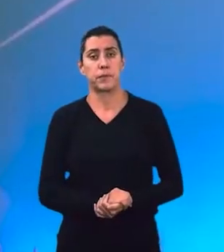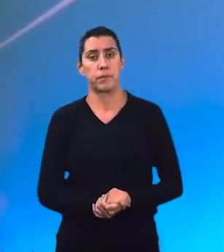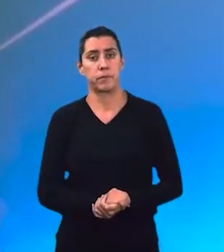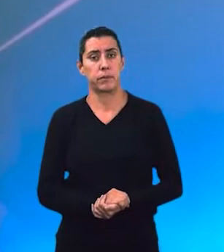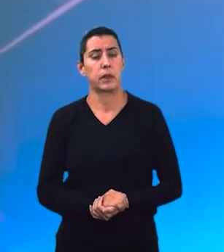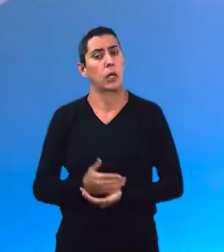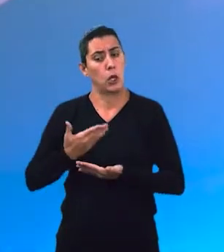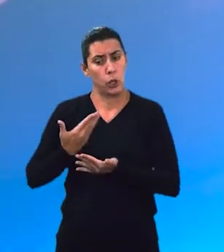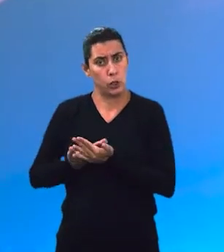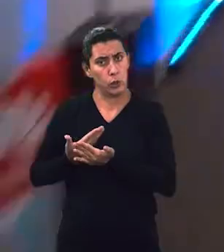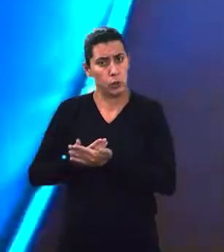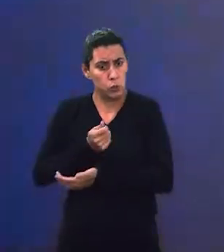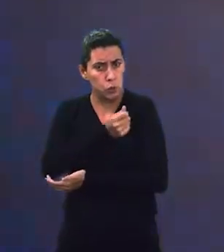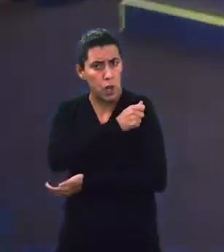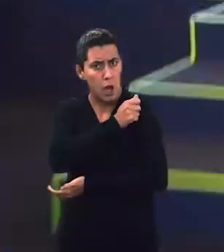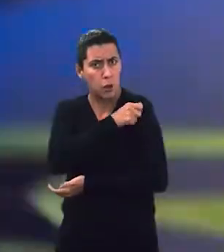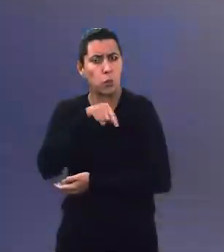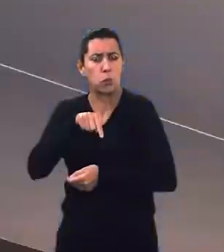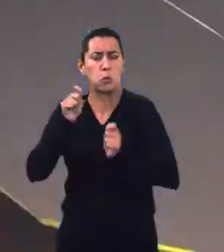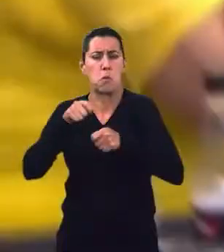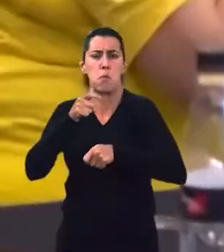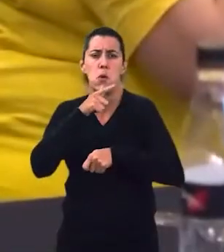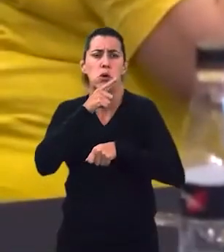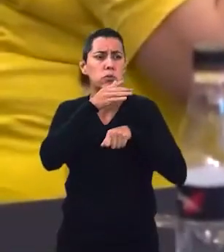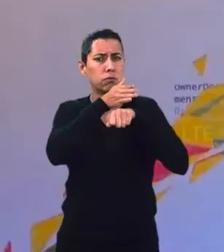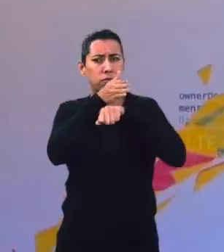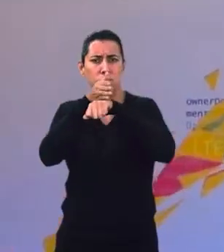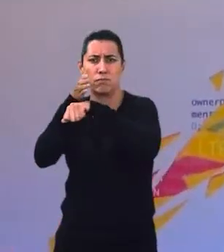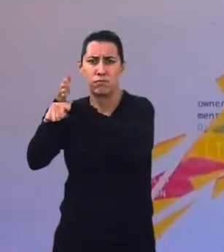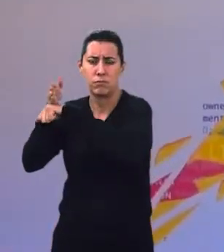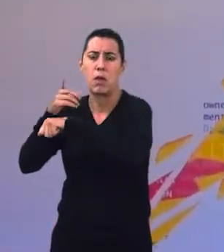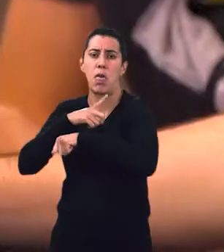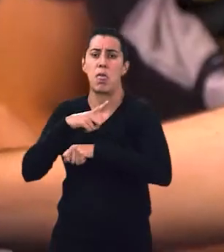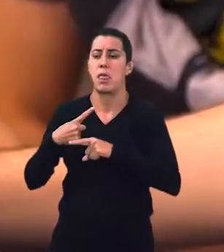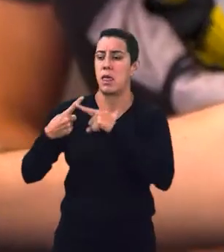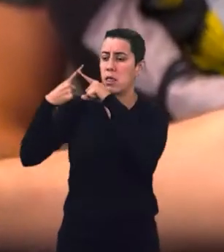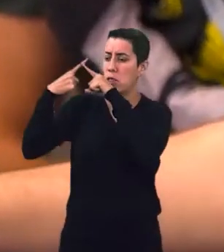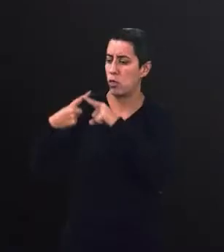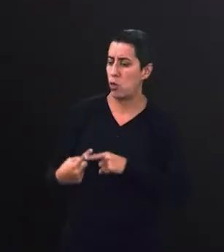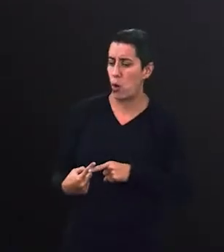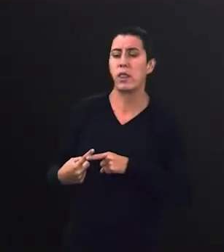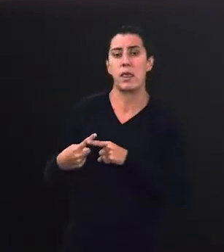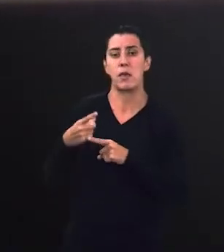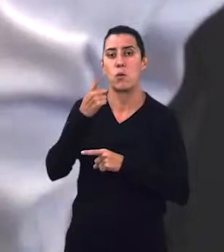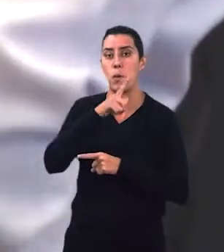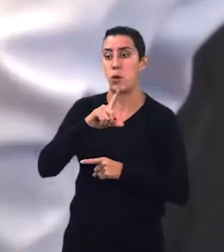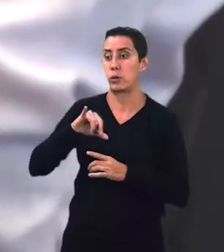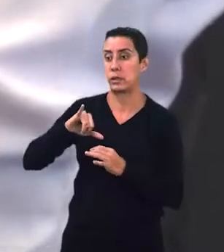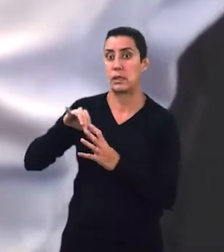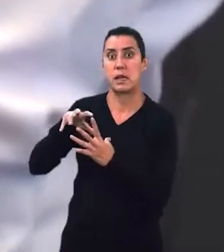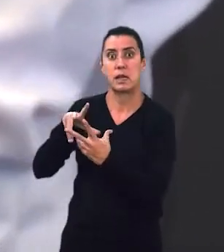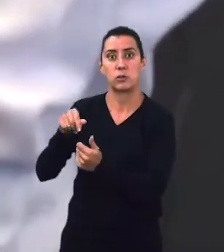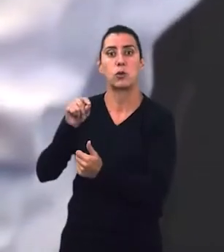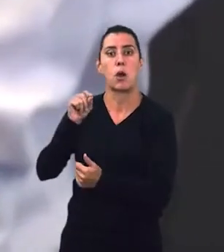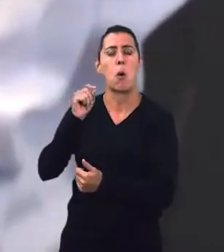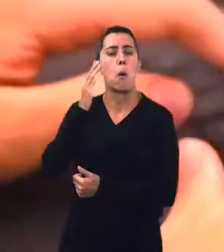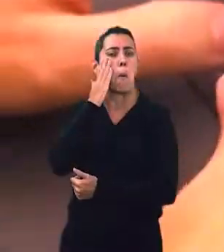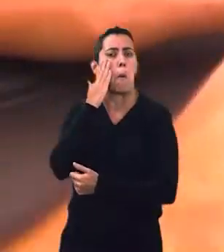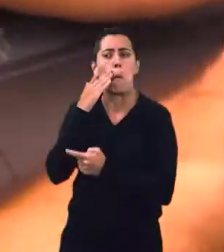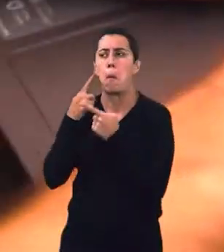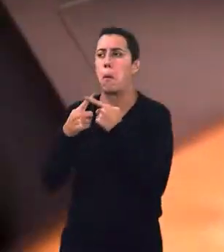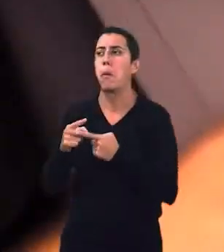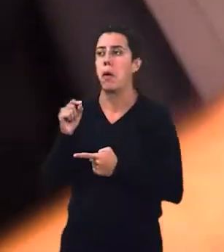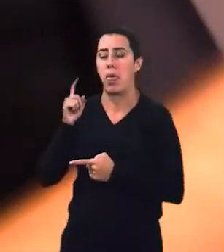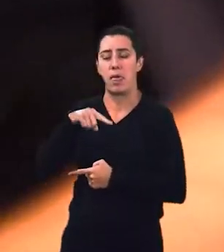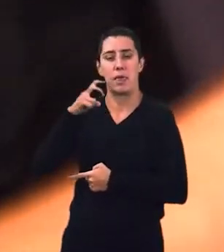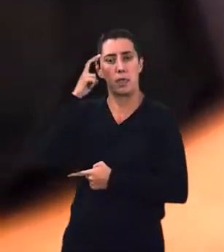Estudantes também podem participar do ICT Competition, nosso torneio universitário internacional, que testa os conhecimentos dos estudantes